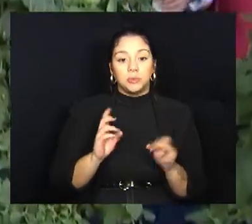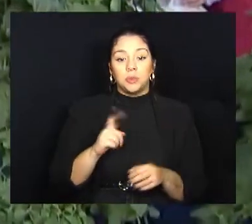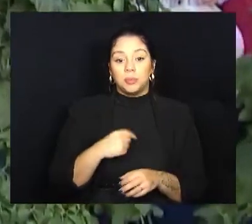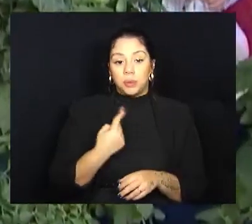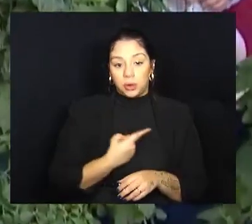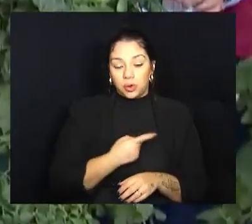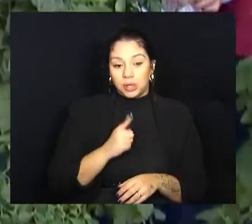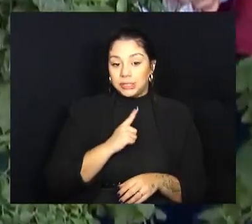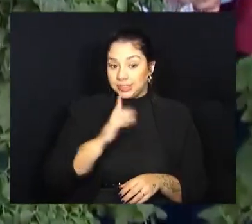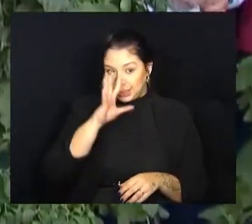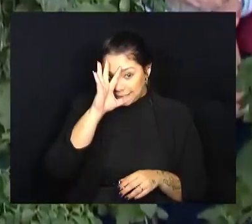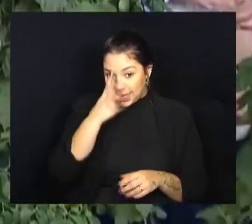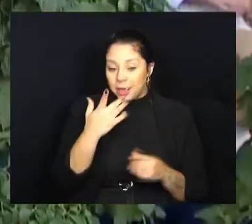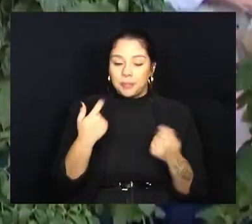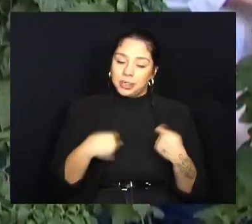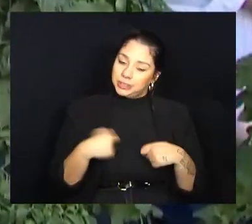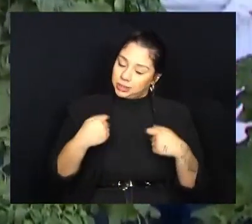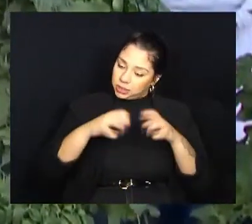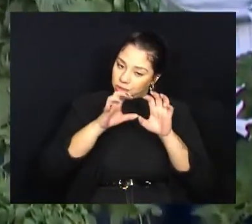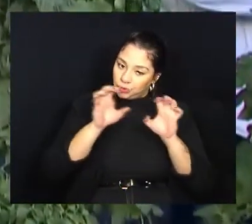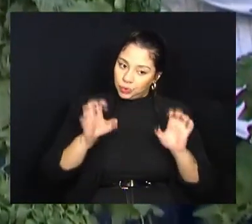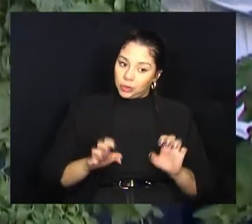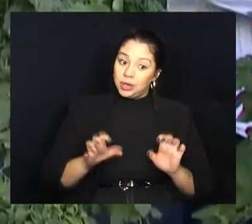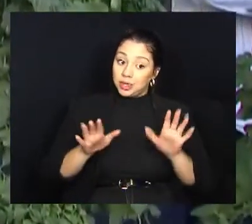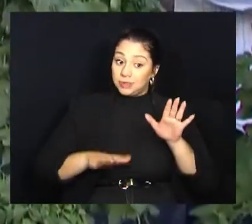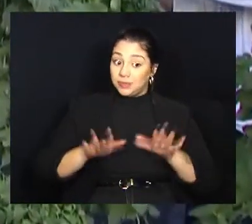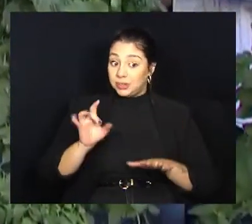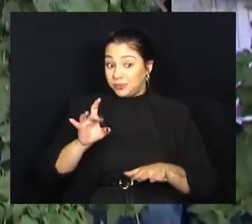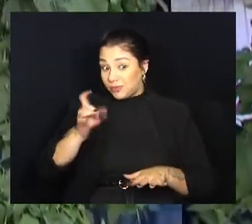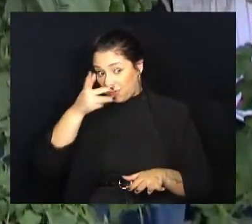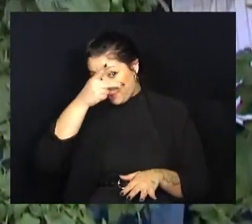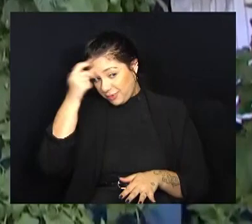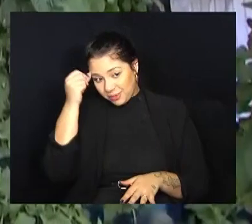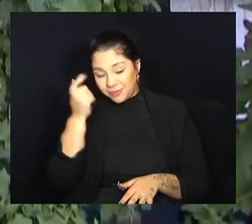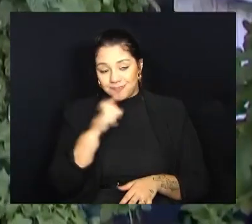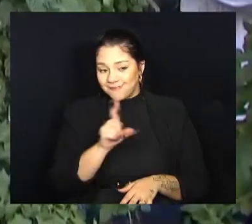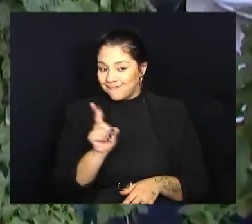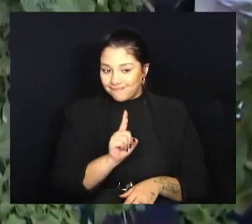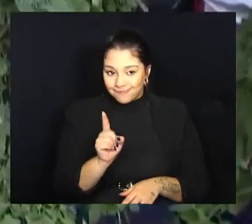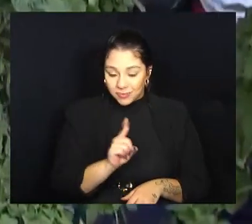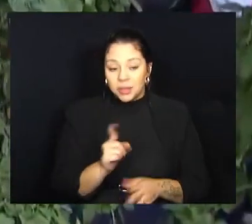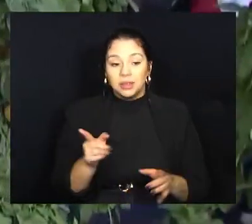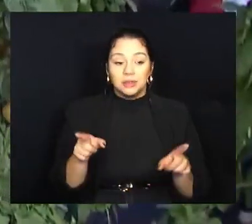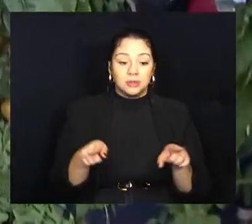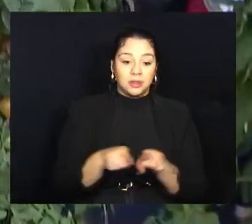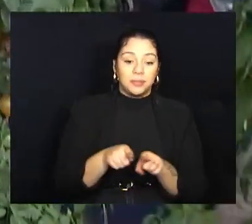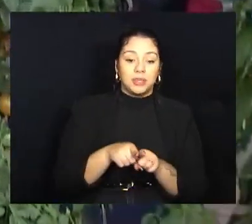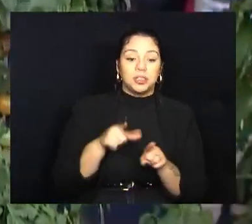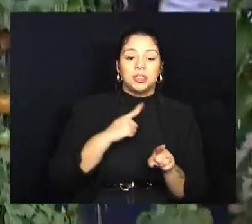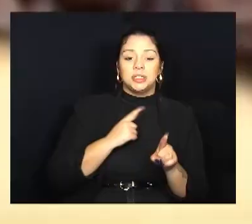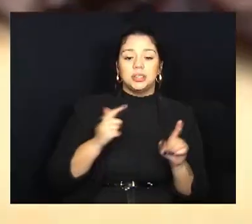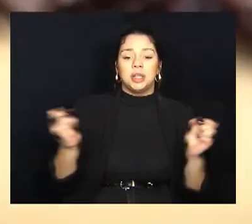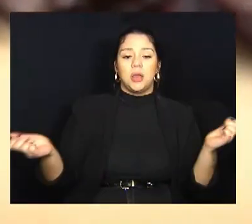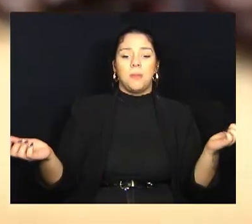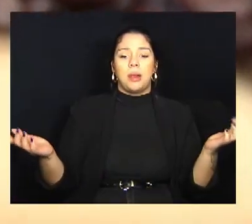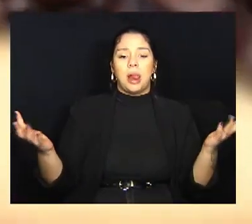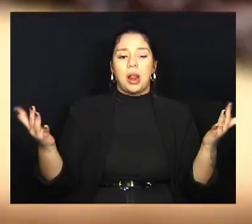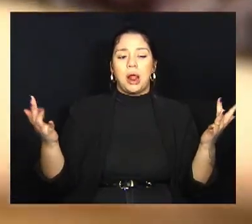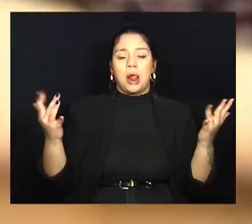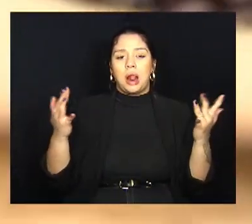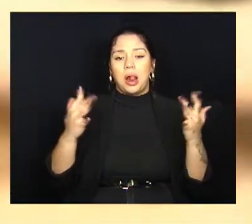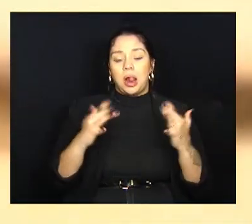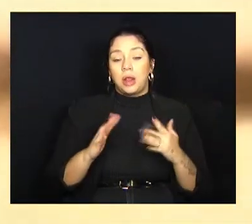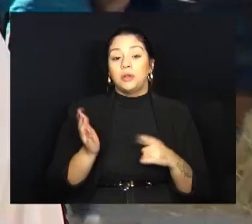realizar, precisa de uma estrutura que muitas vezes só a Prefeitura não consegue ter, além de trazer o público, além de ajudar